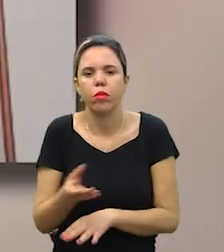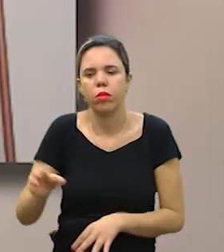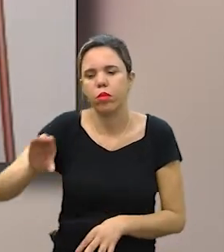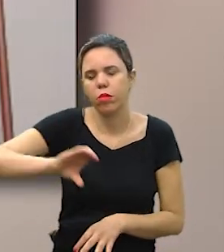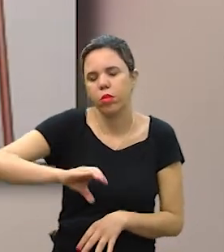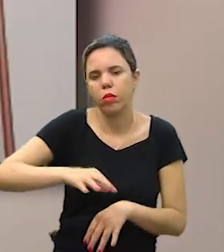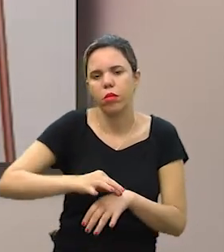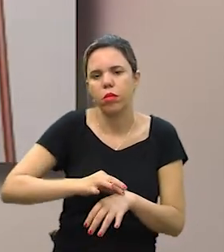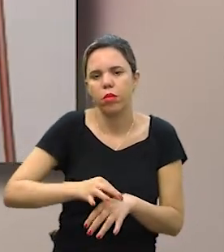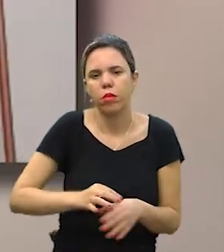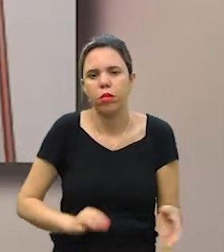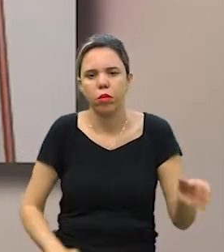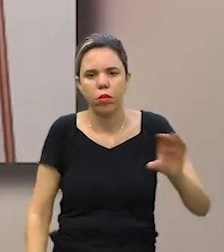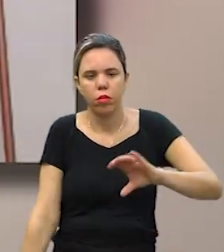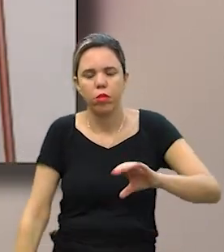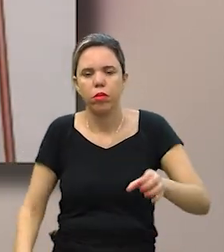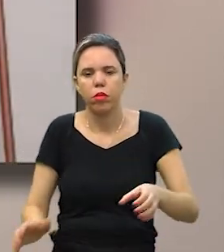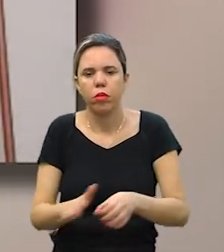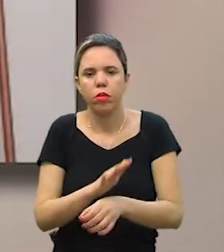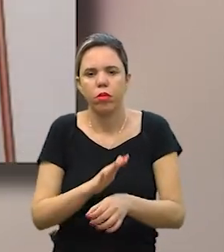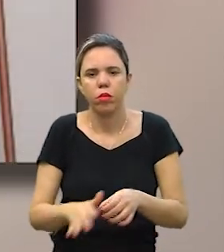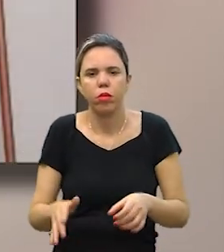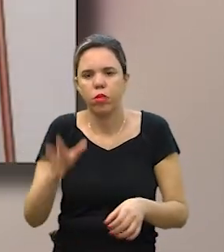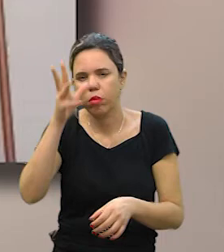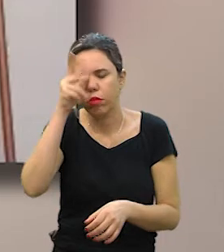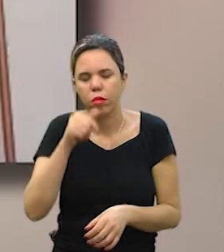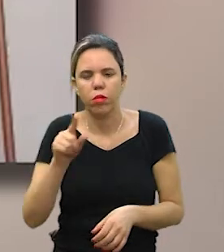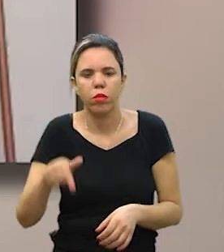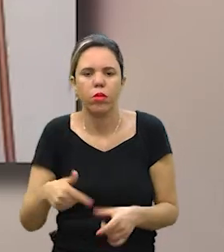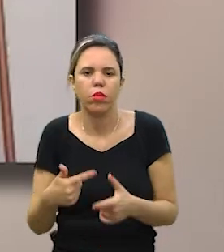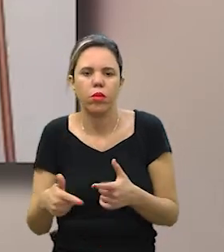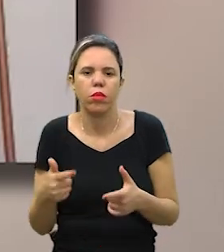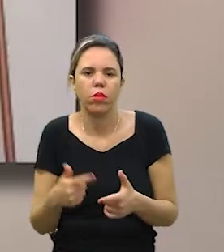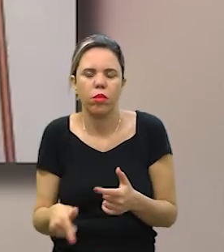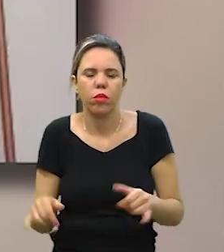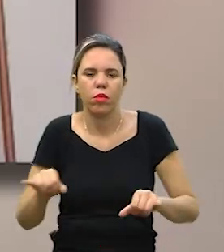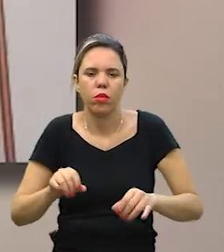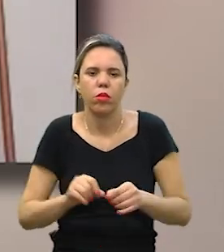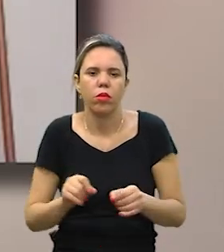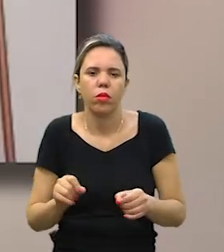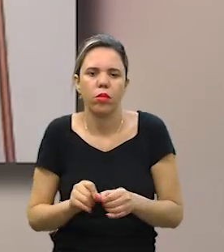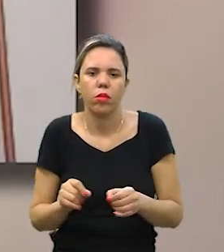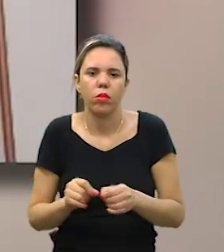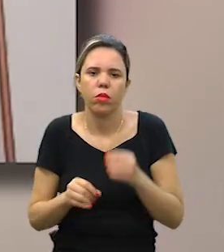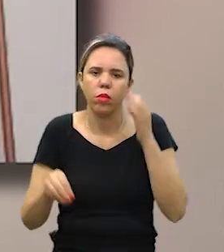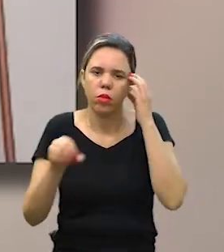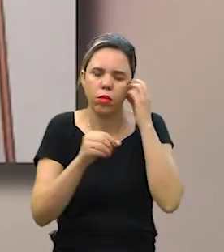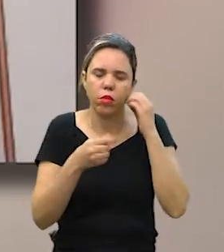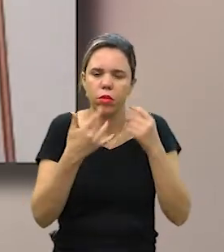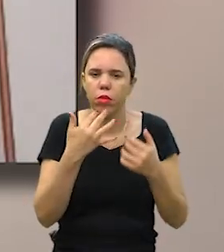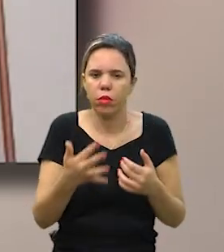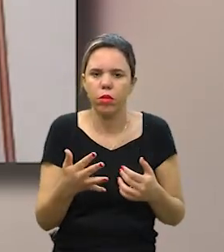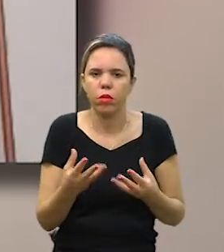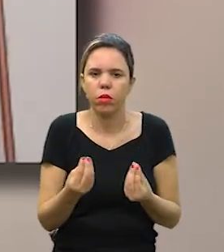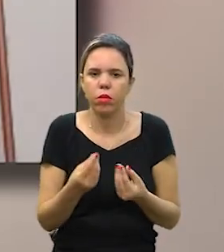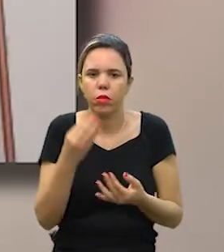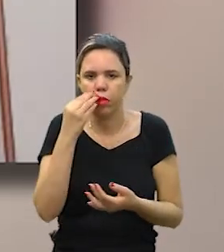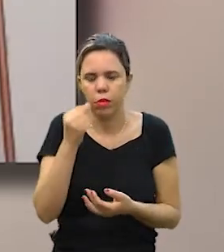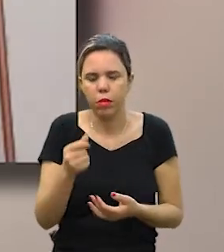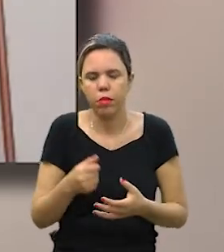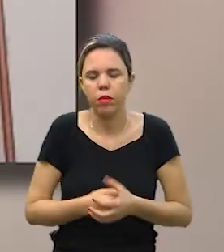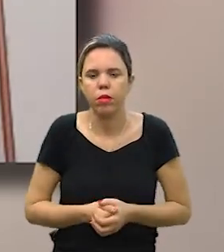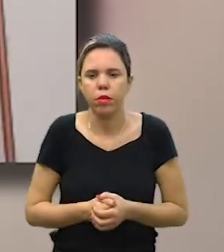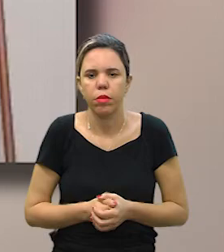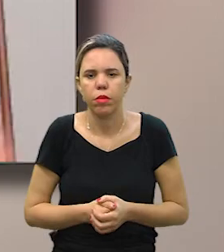pronto, caldo de carne, caldo de legumes, caldo de frango, que aquilo lá, além de corante, tem muito